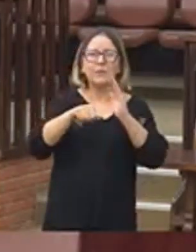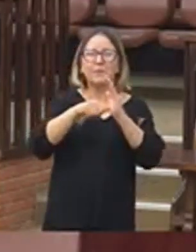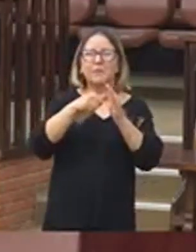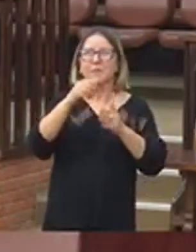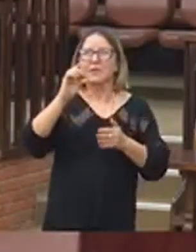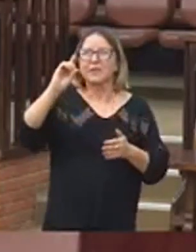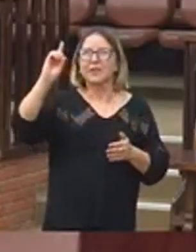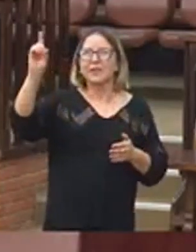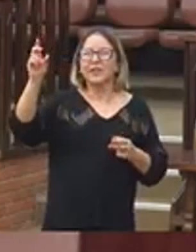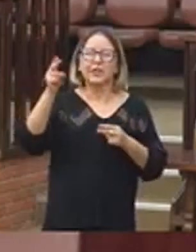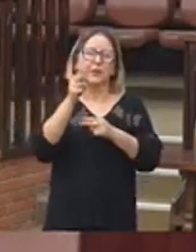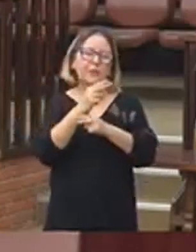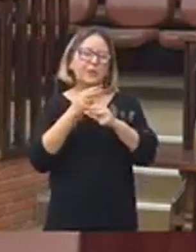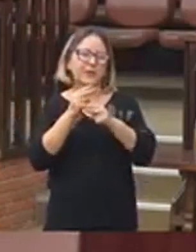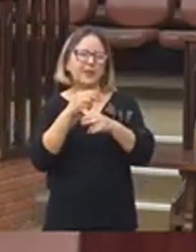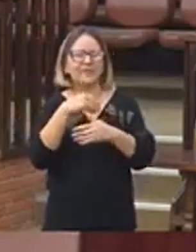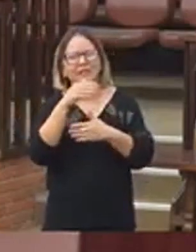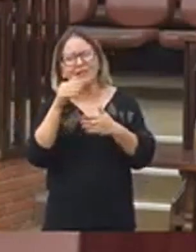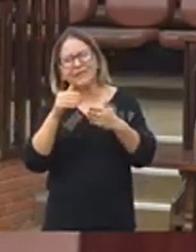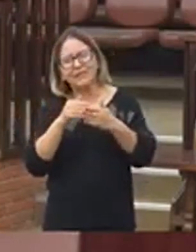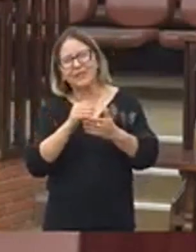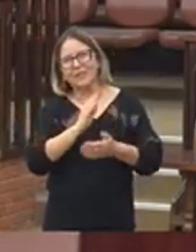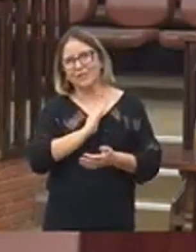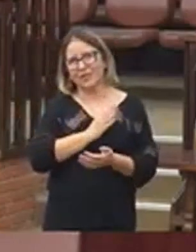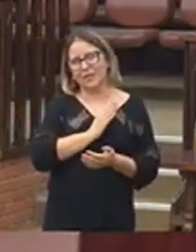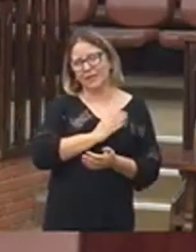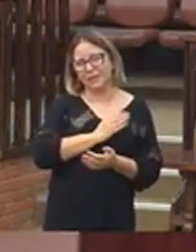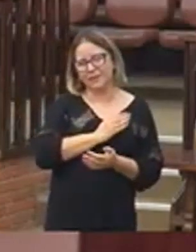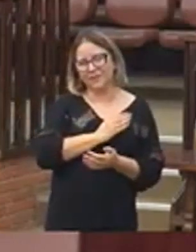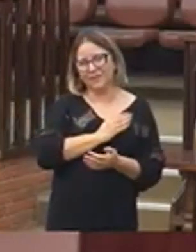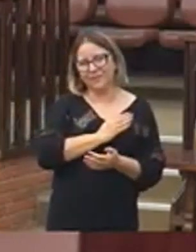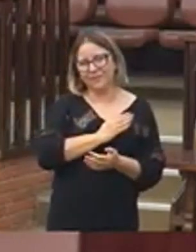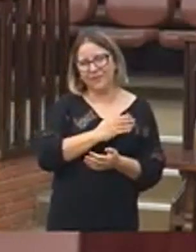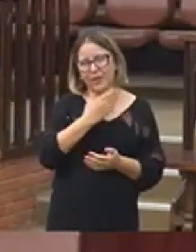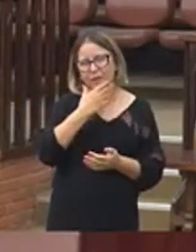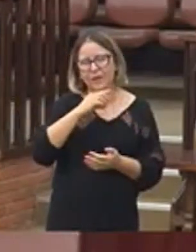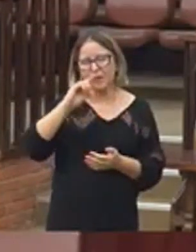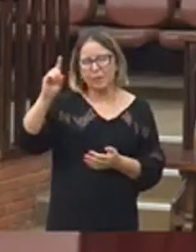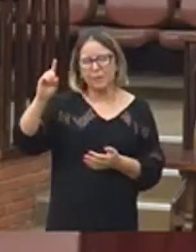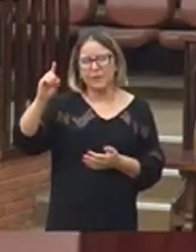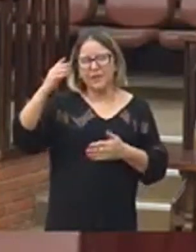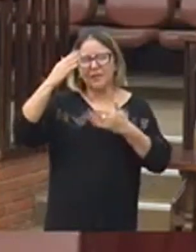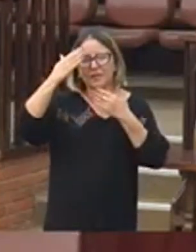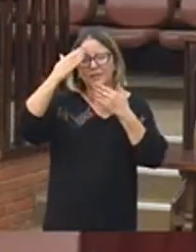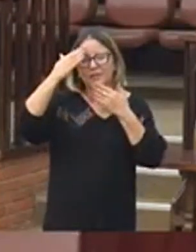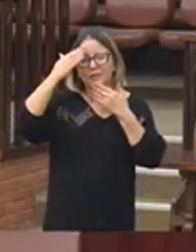Ti de todo o nosso coração. Pai, muito obrigado,